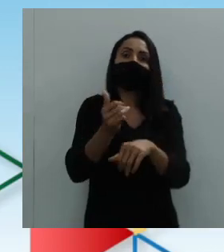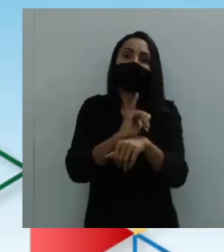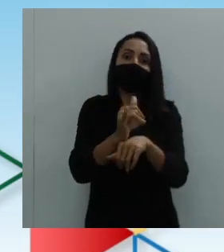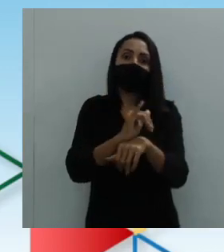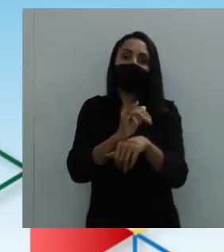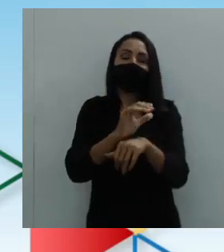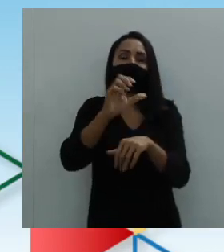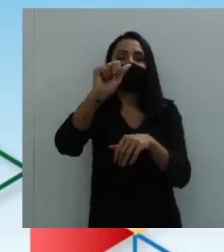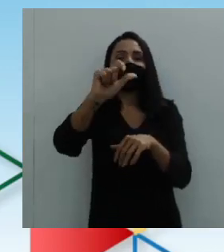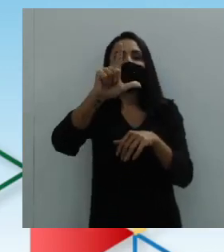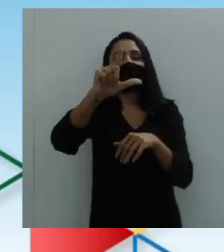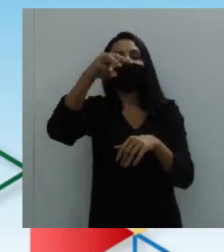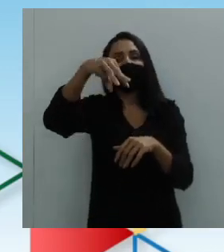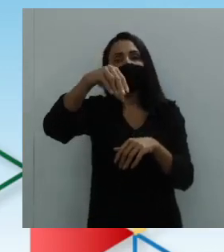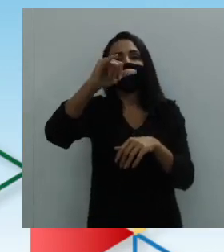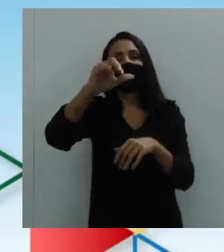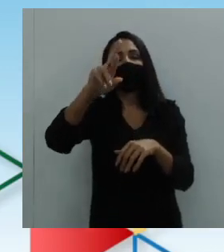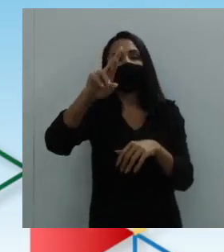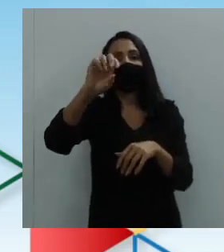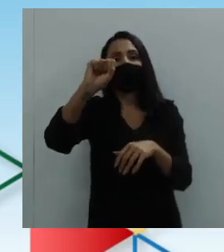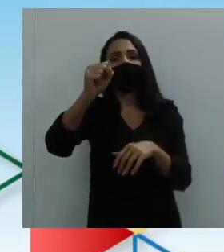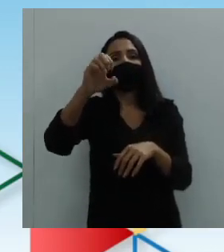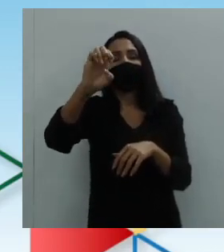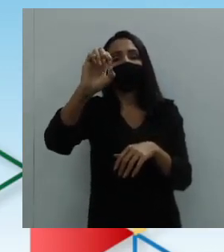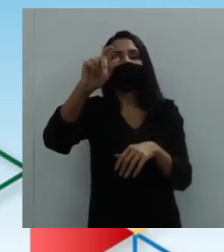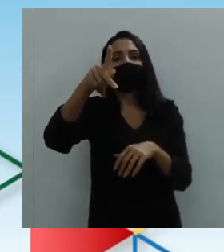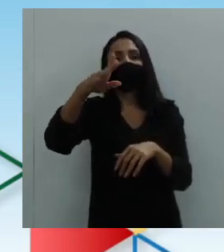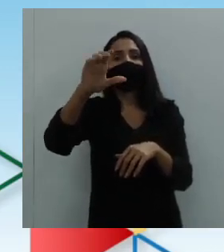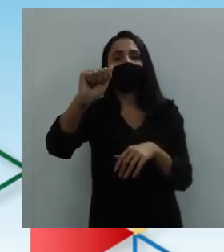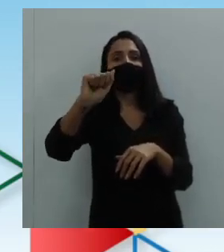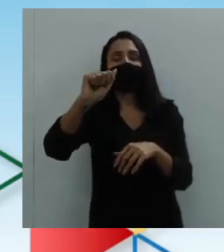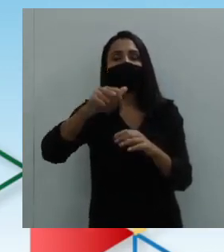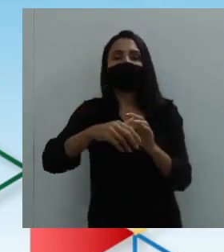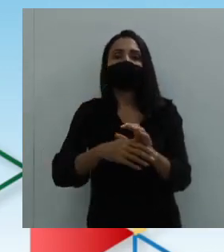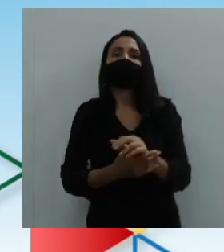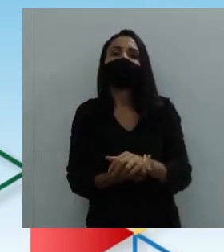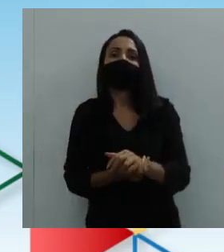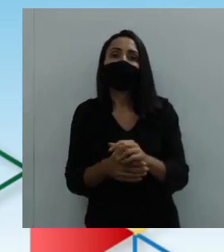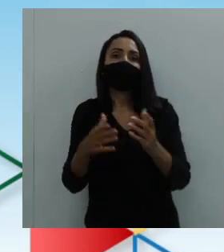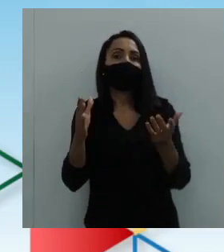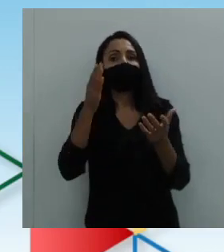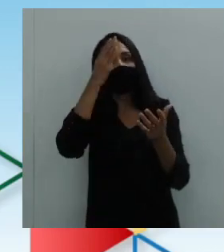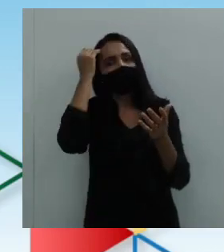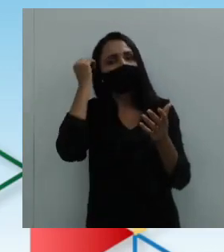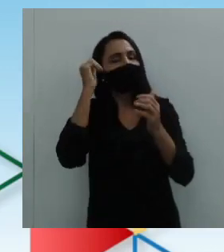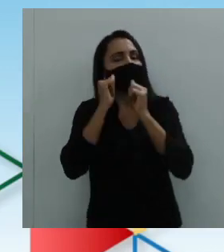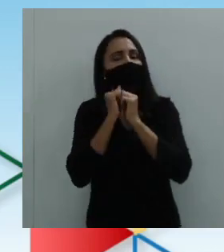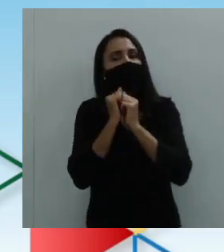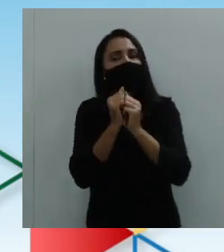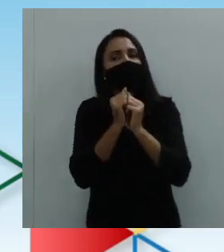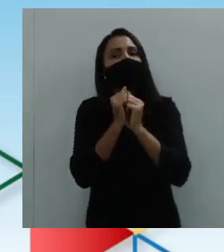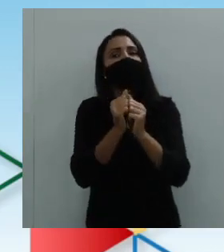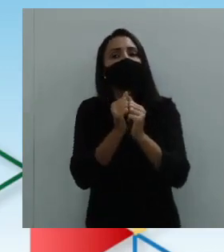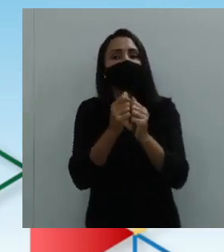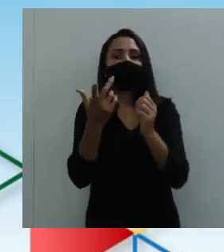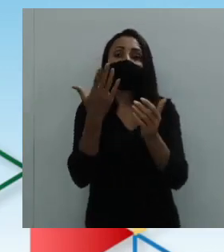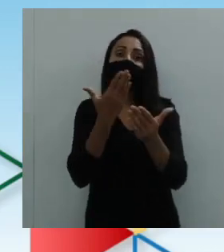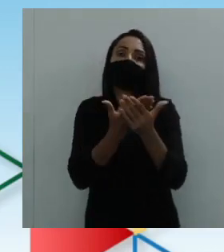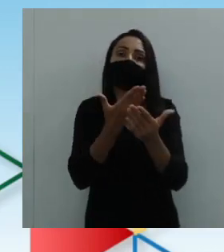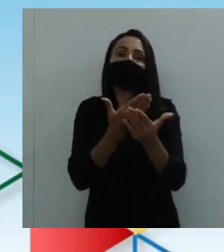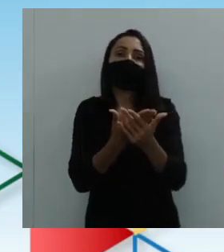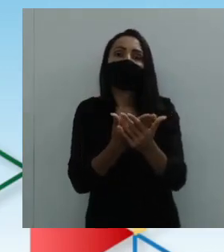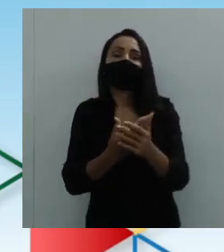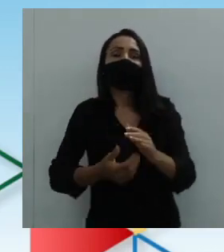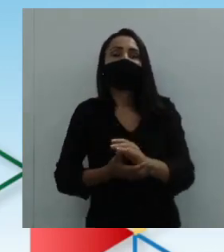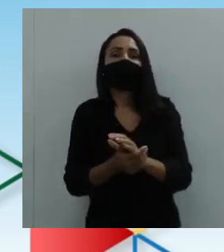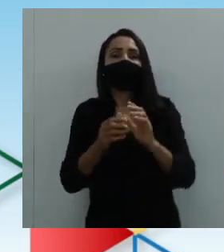pode me seguir lá também, tem umas aulas diferenciadas, tá bom? Olha, não esquece de estar conosco, firmado, vamos para a aula. Ellen, vamos